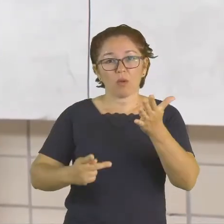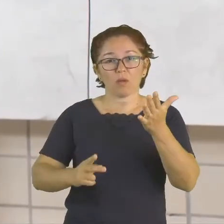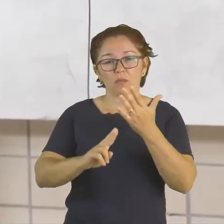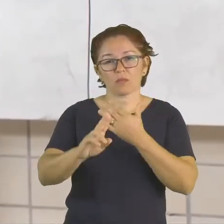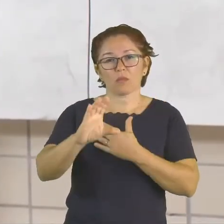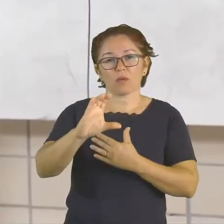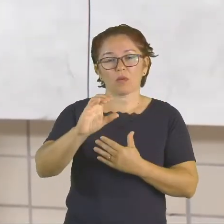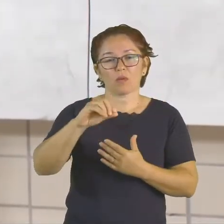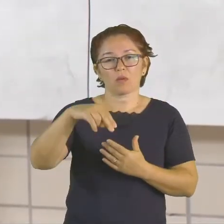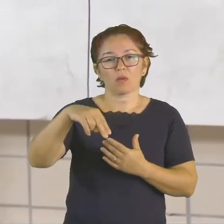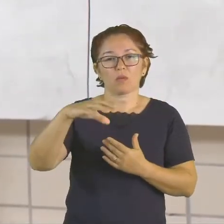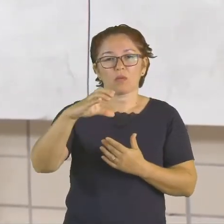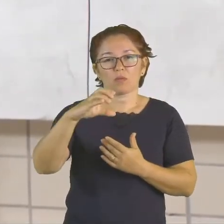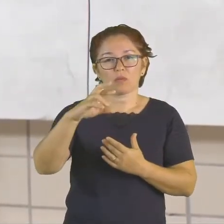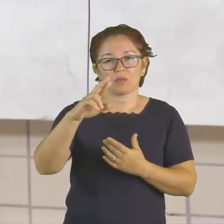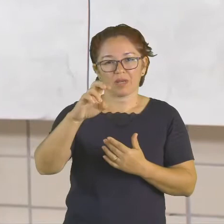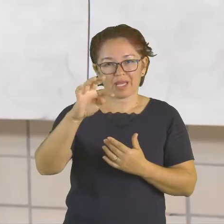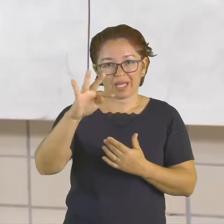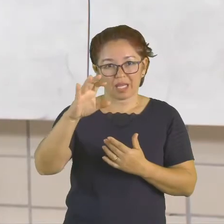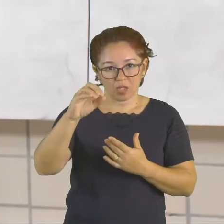precursores desse movimento.